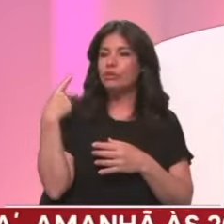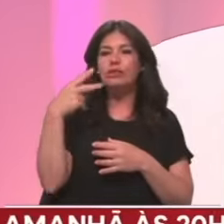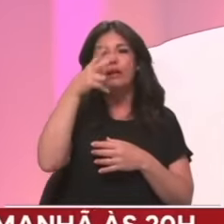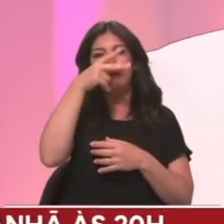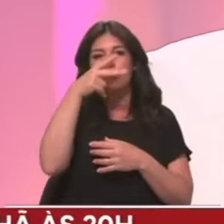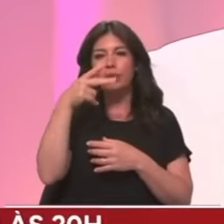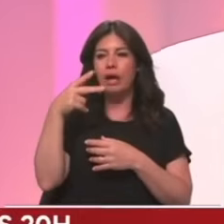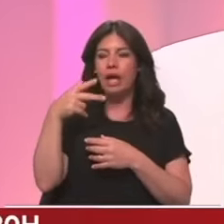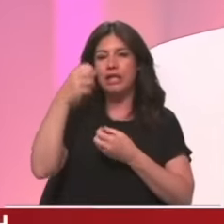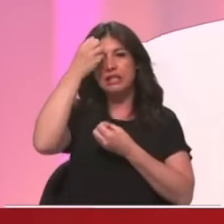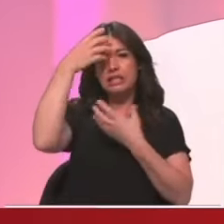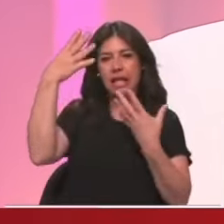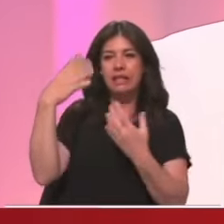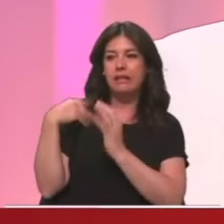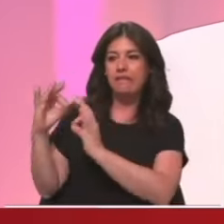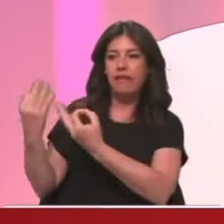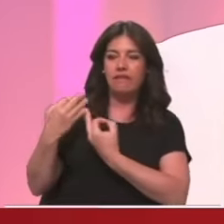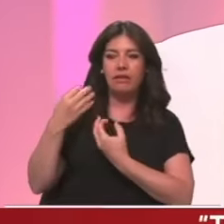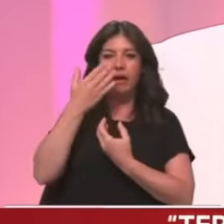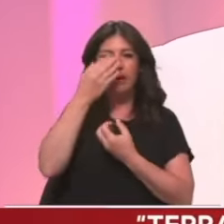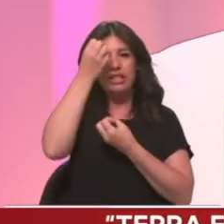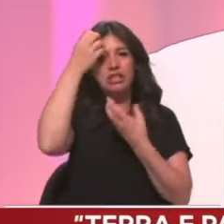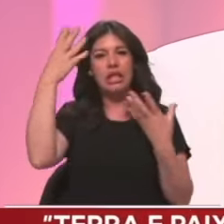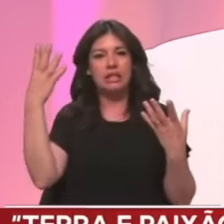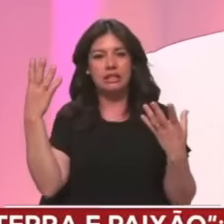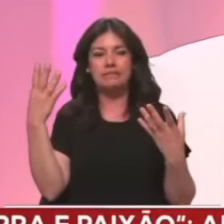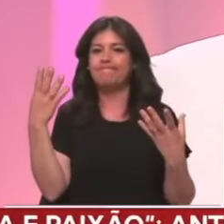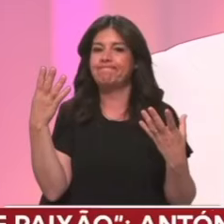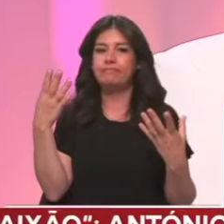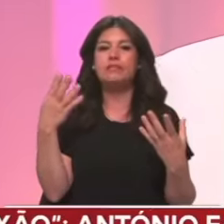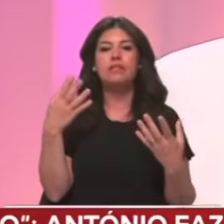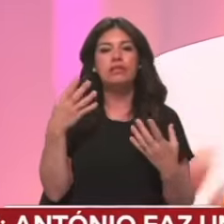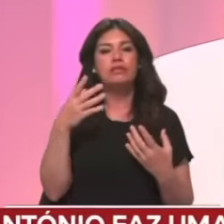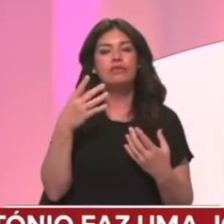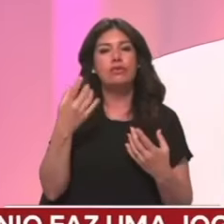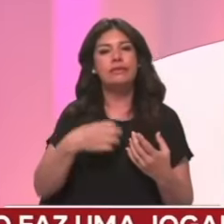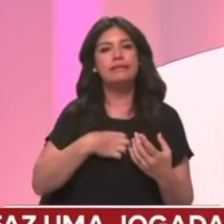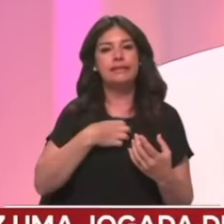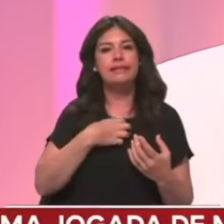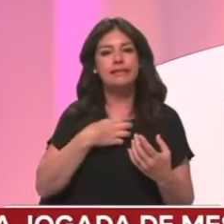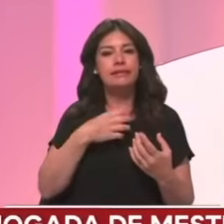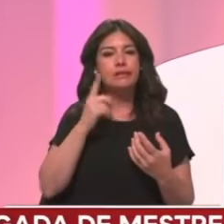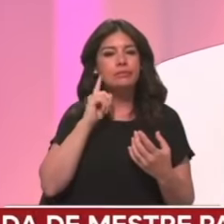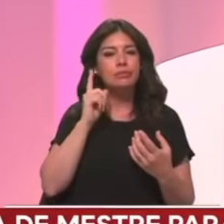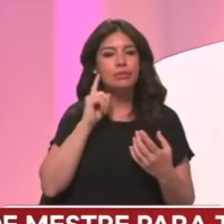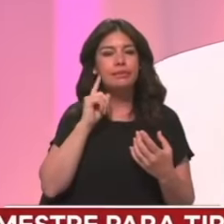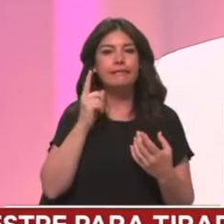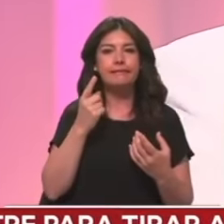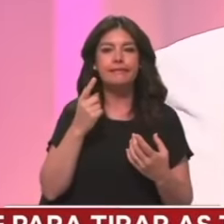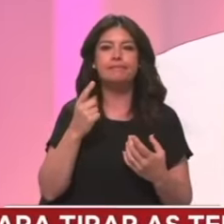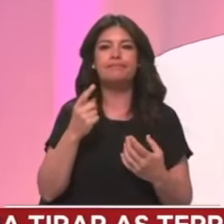esquecemo-nos cuidar um do outro então acho que foi muito necessário para o nosso crescimento enquanto pais Mas acima de tudo enquanto